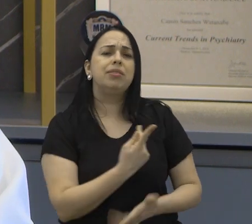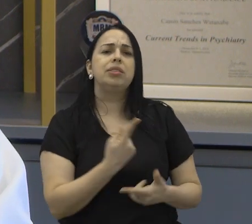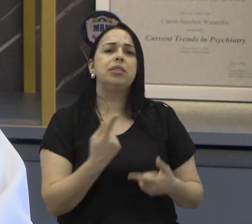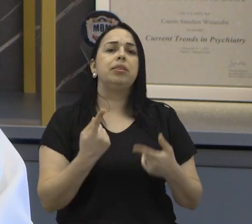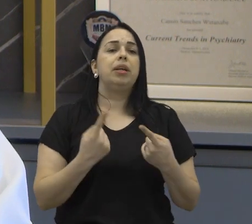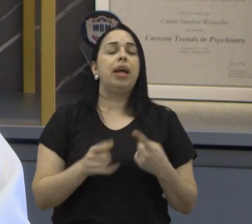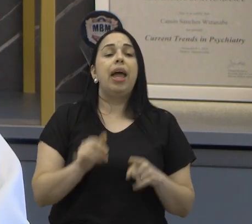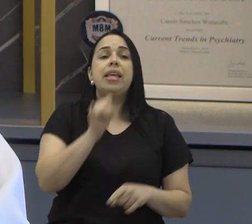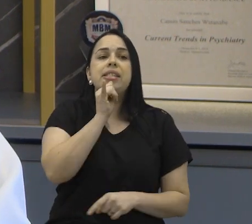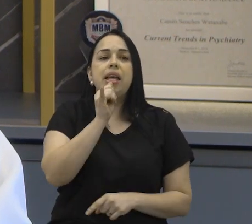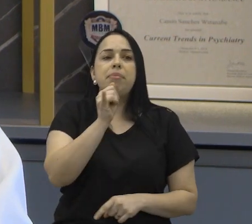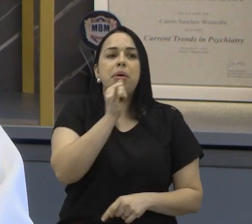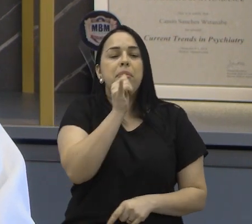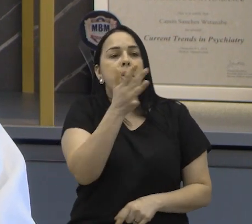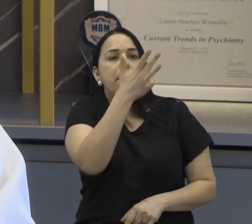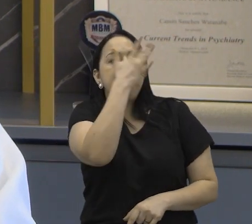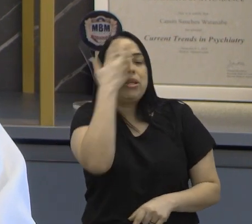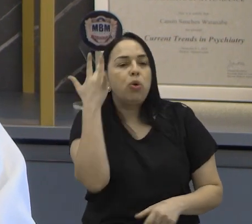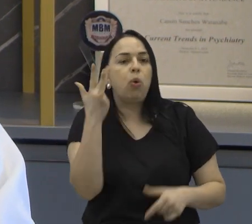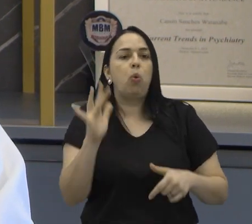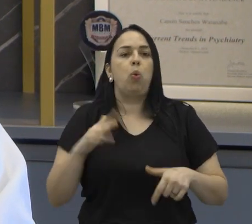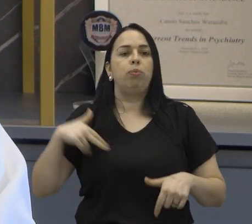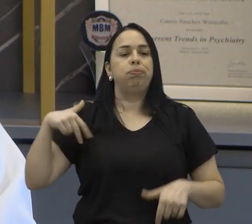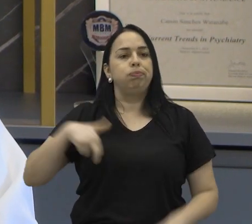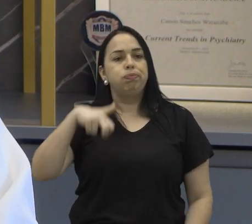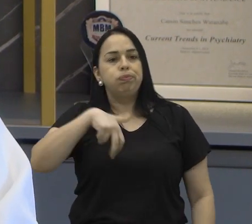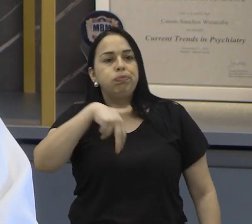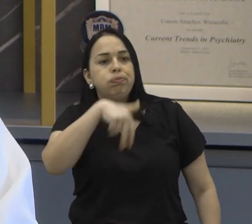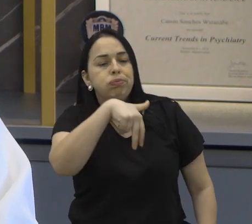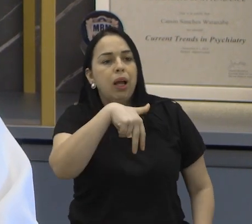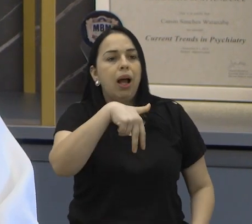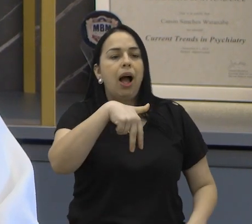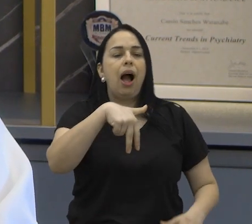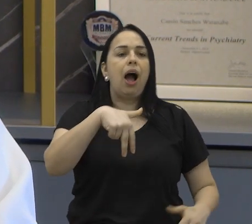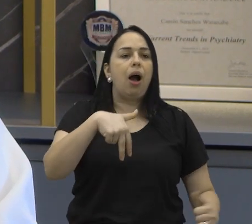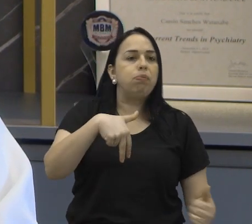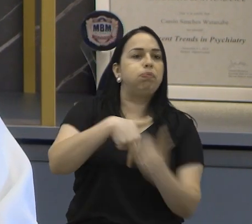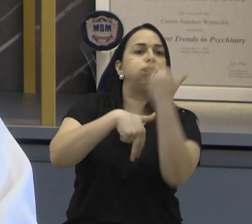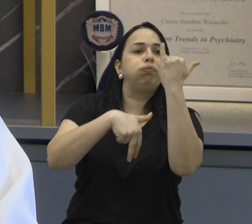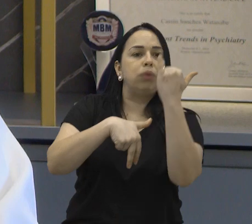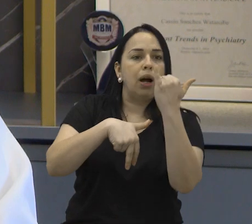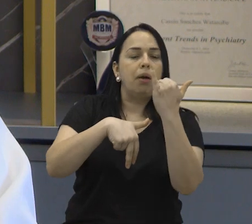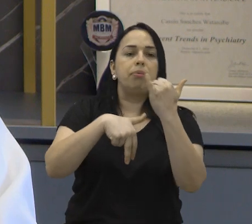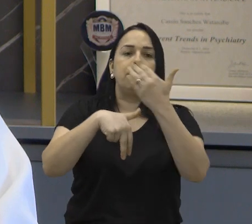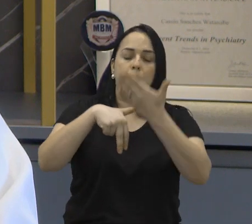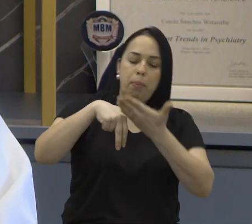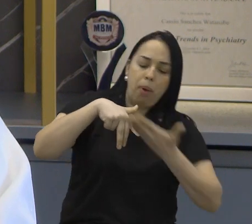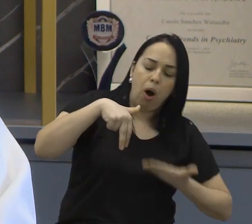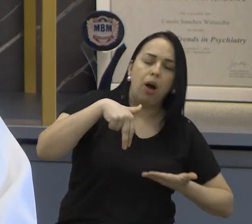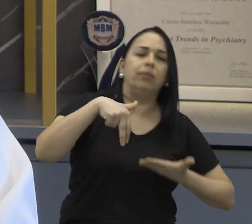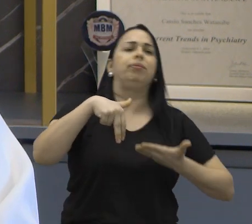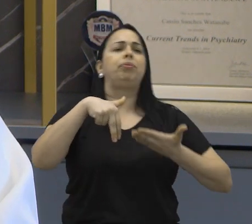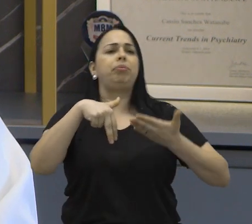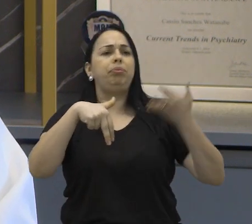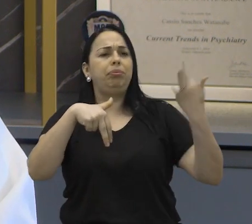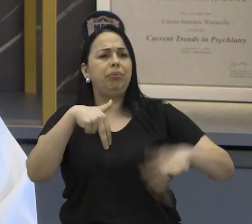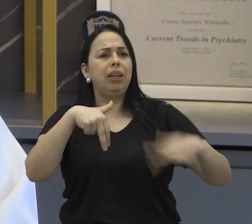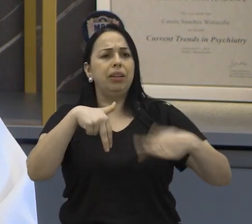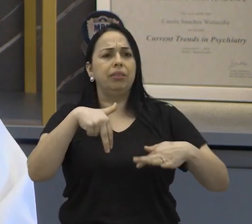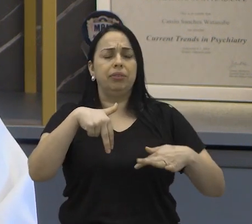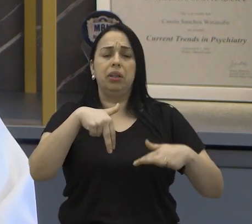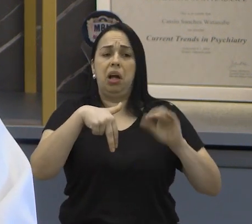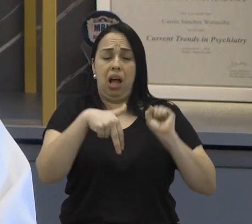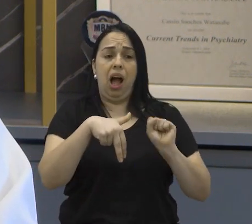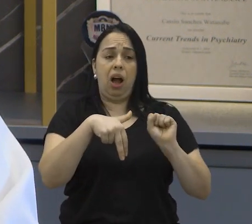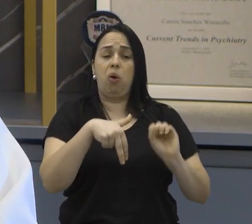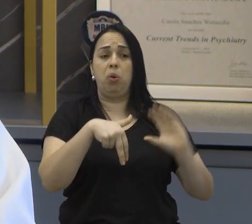ou perturbação funcional? Quando ele sofre um acidente, um trauma, por exemplo, e ele vem a sofrer uma escoriação, um